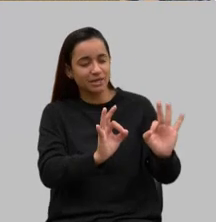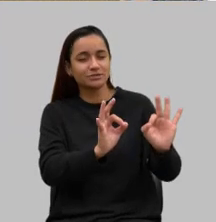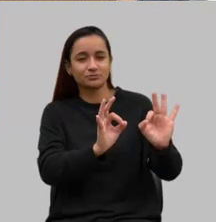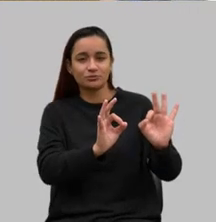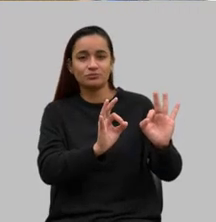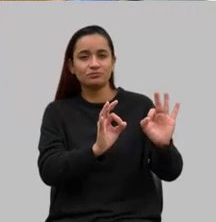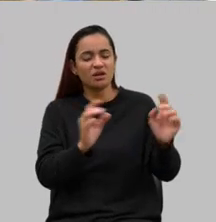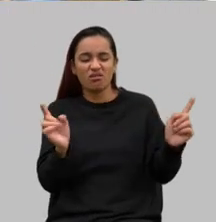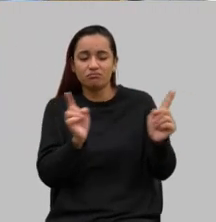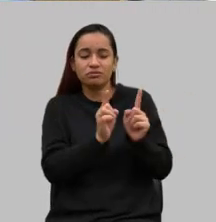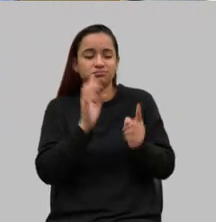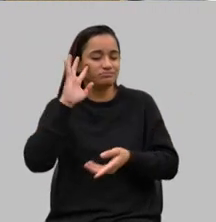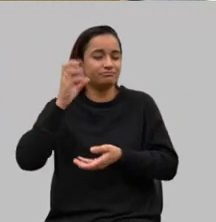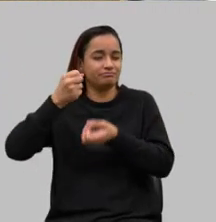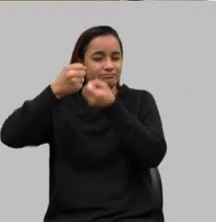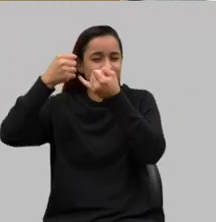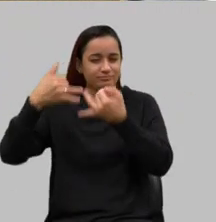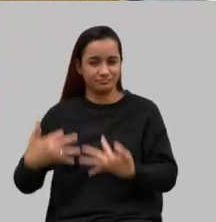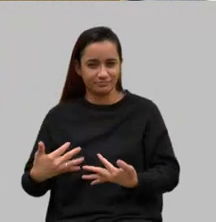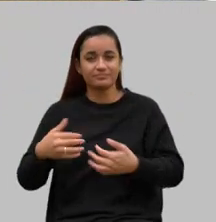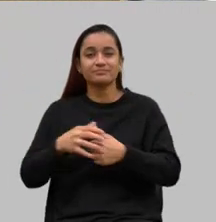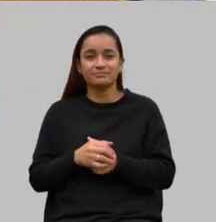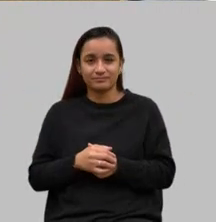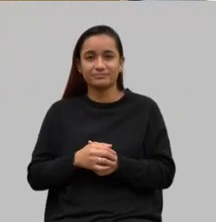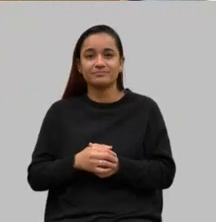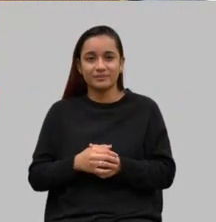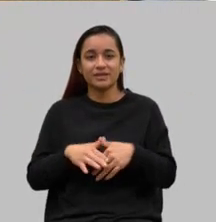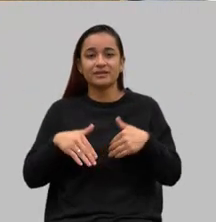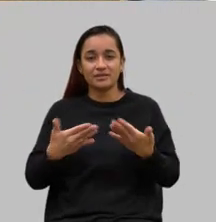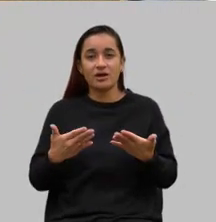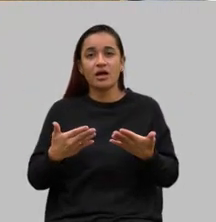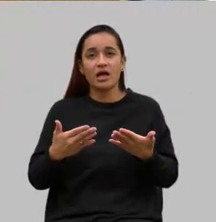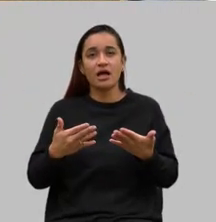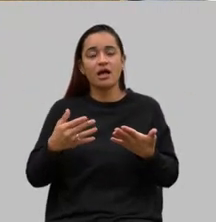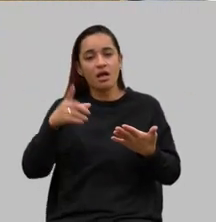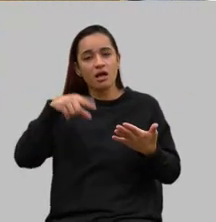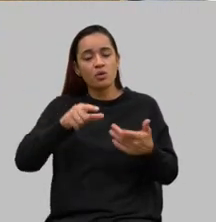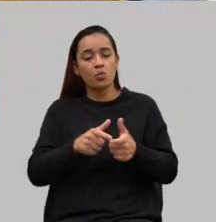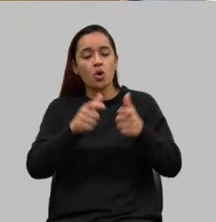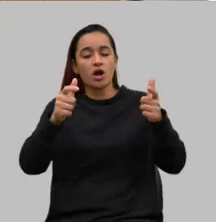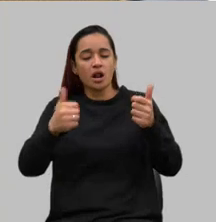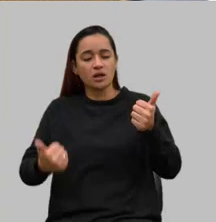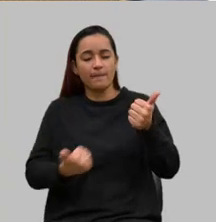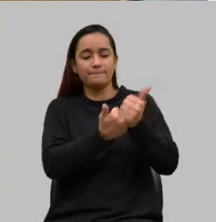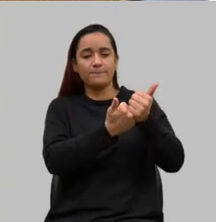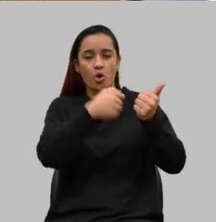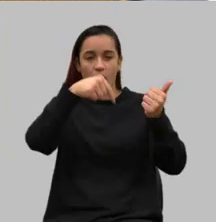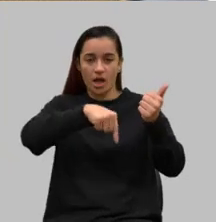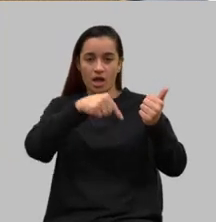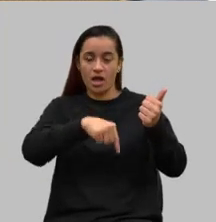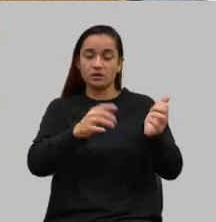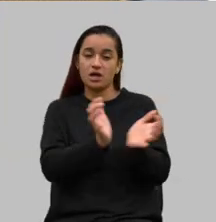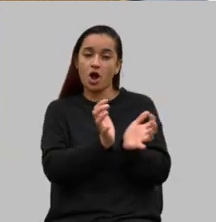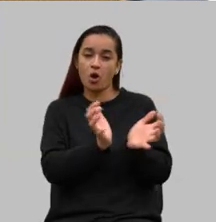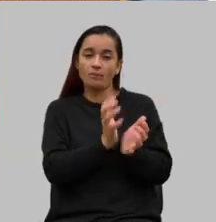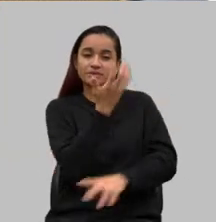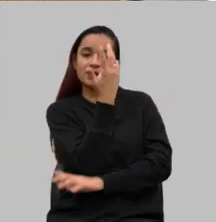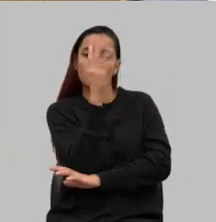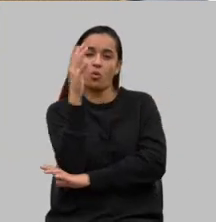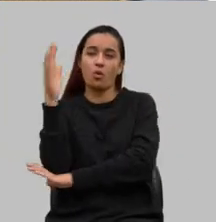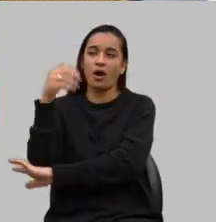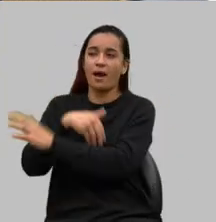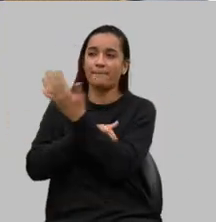breve parabenizar aqui o Tito também que tem sido eh grande Parceiro aqui na frente da comissão de Meio Ambiente